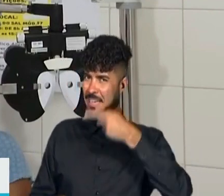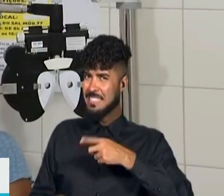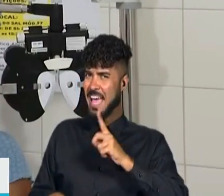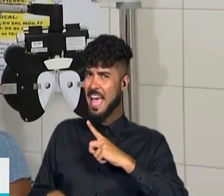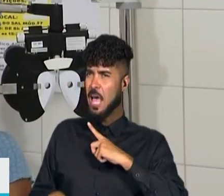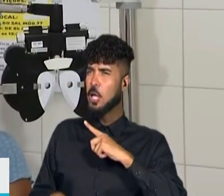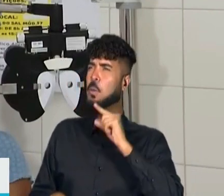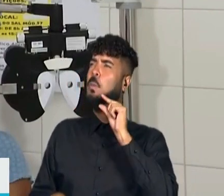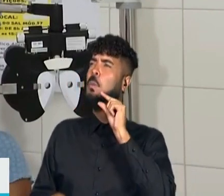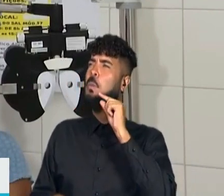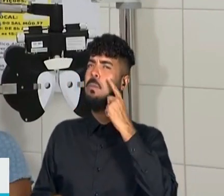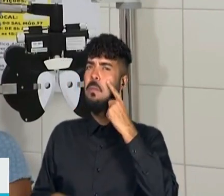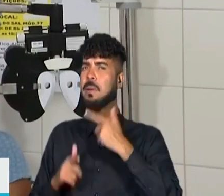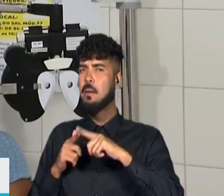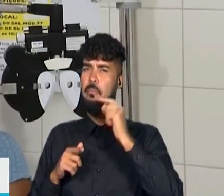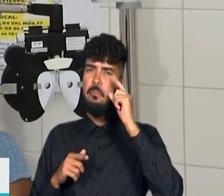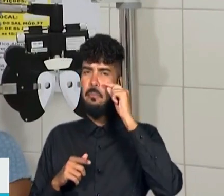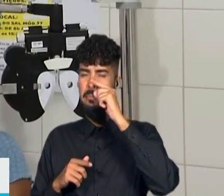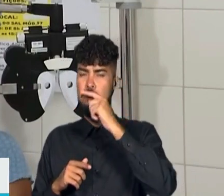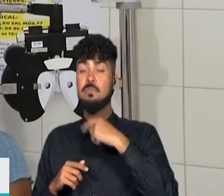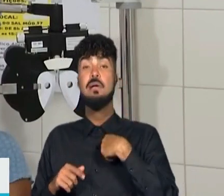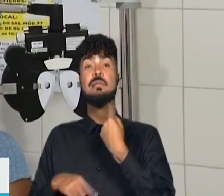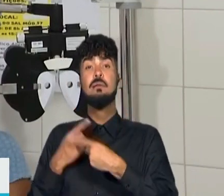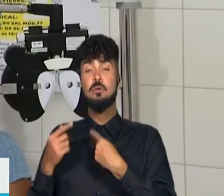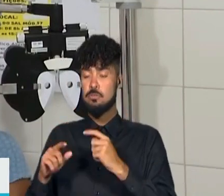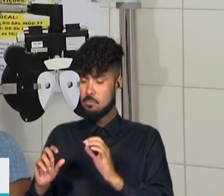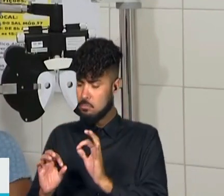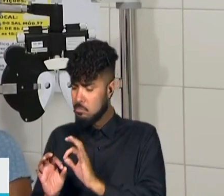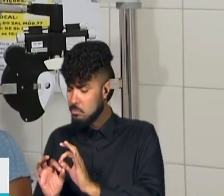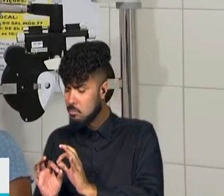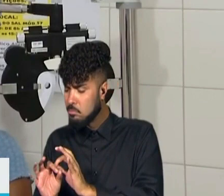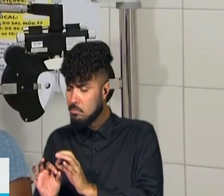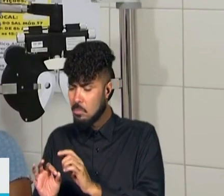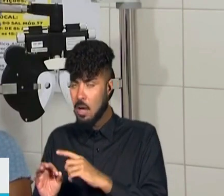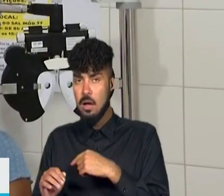de refração, que são esses graus, e a gente acaba